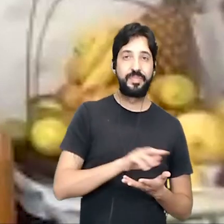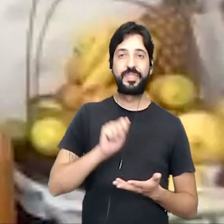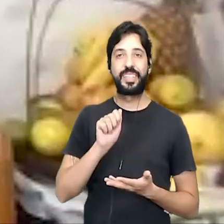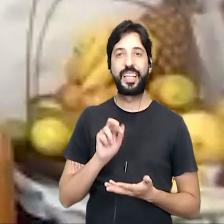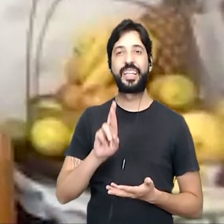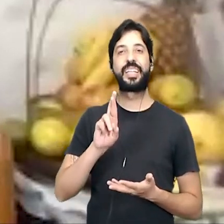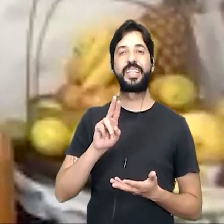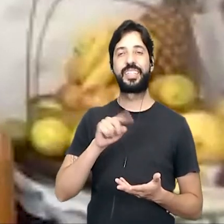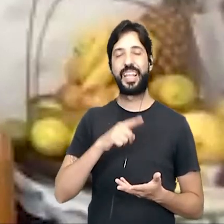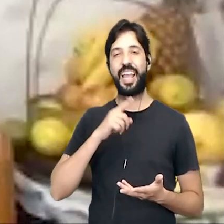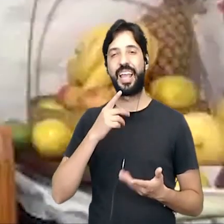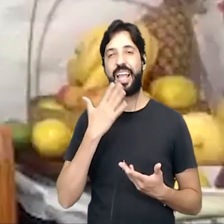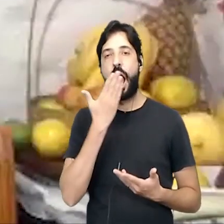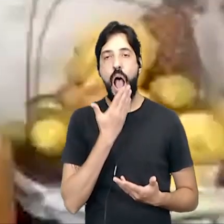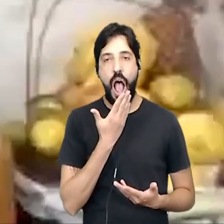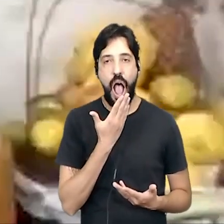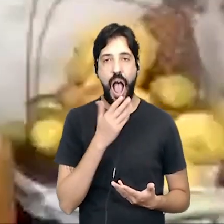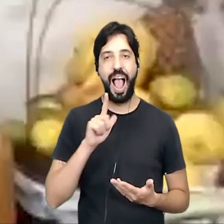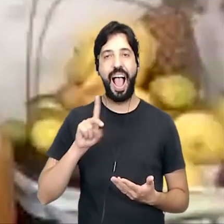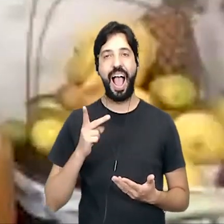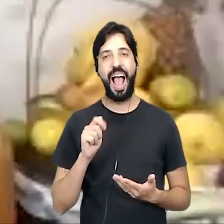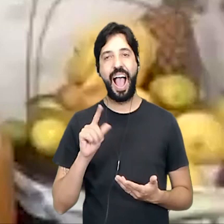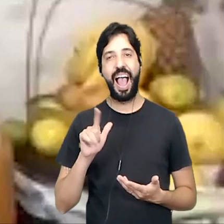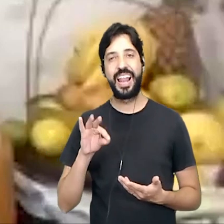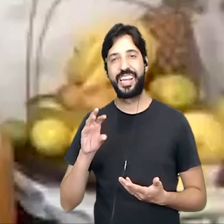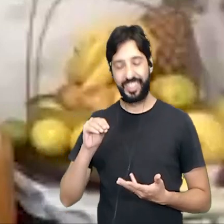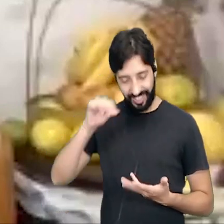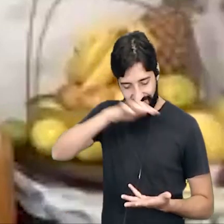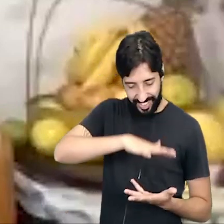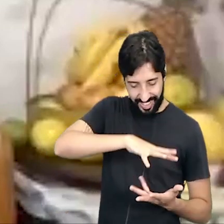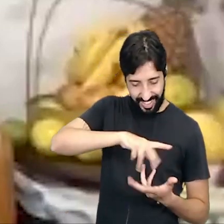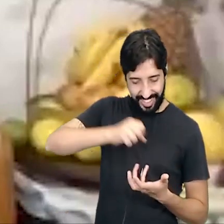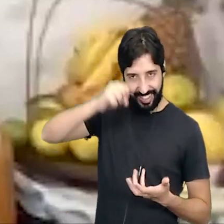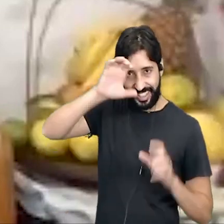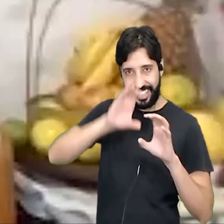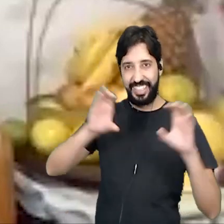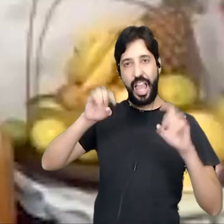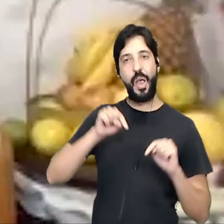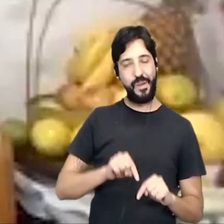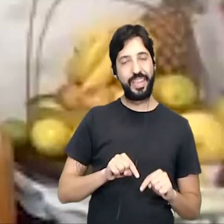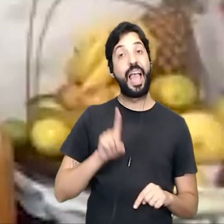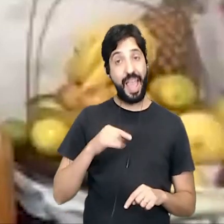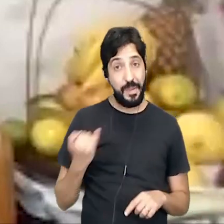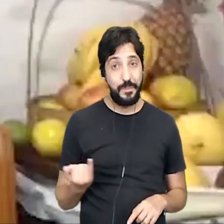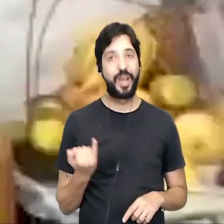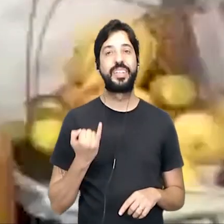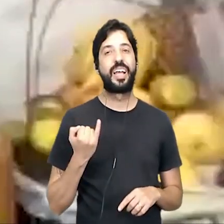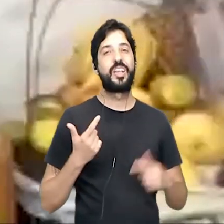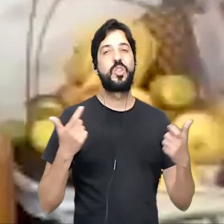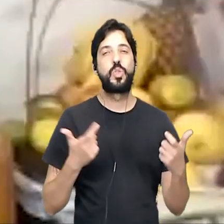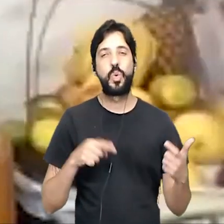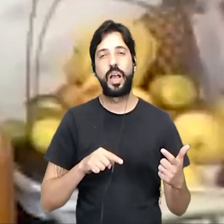lugar, no meio desse ar, então, né? No meio desse hálito que o Neto traz, sabe? Isso para mim tem sido